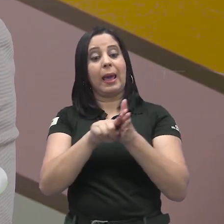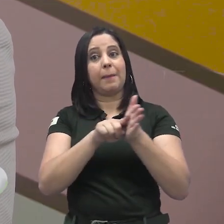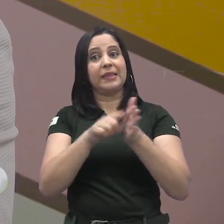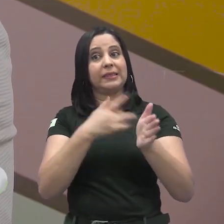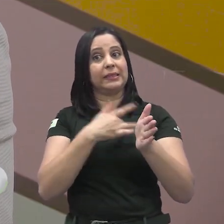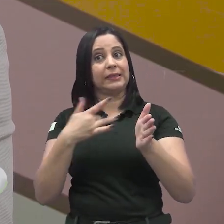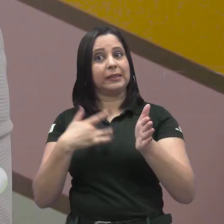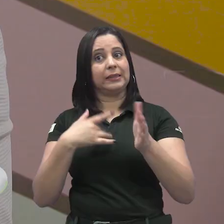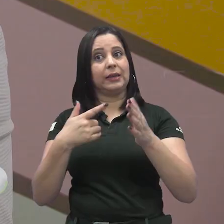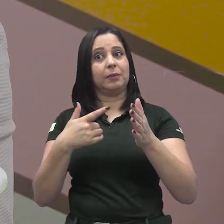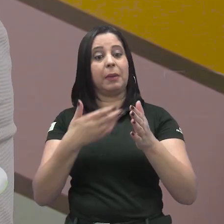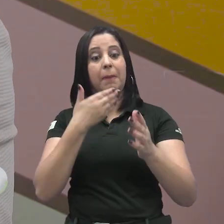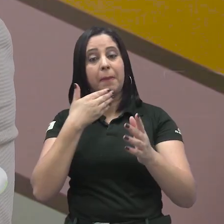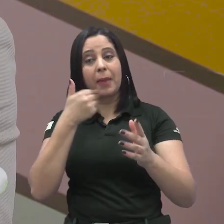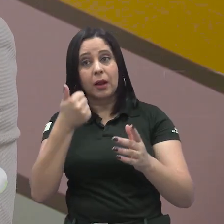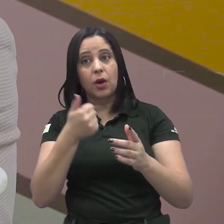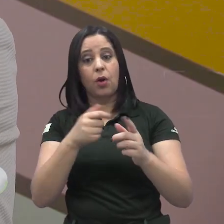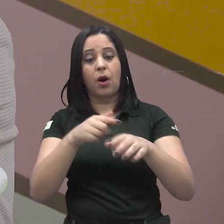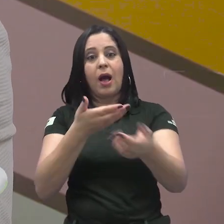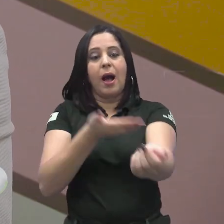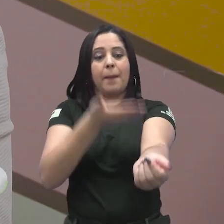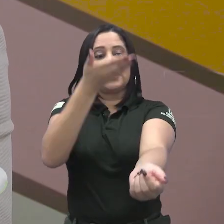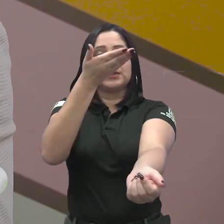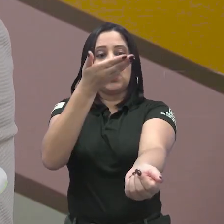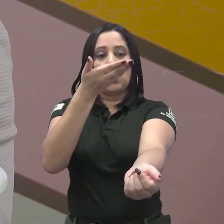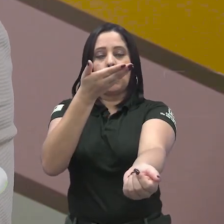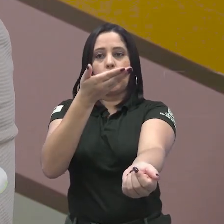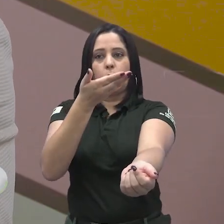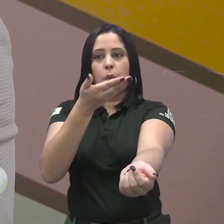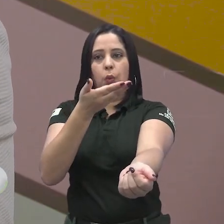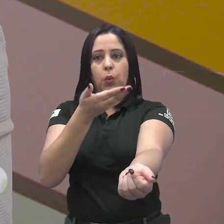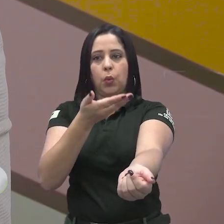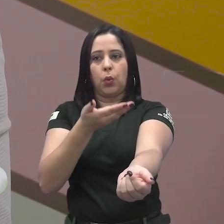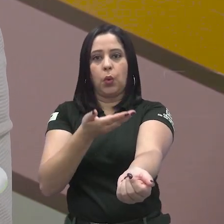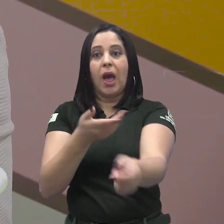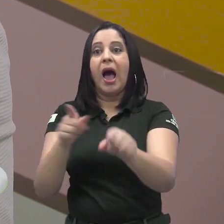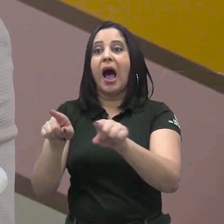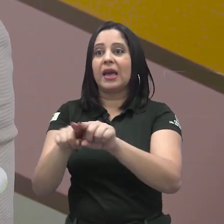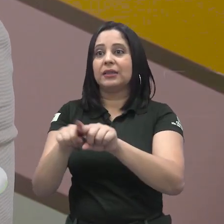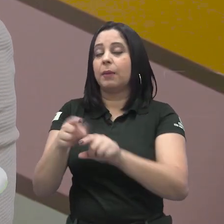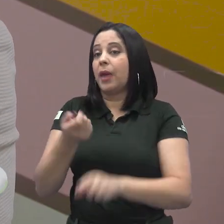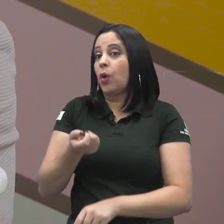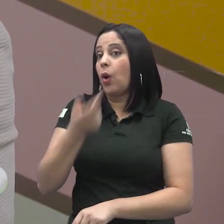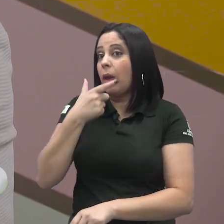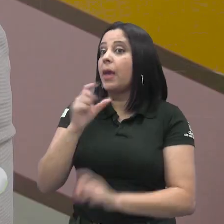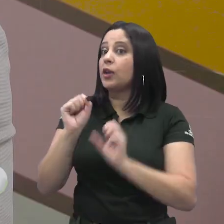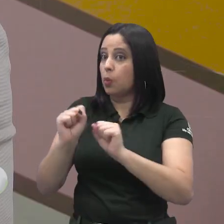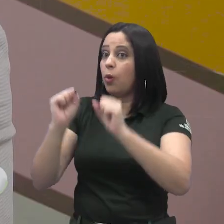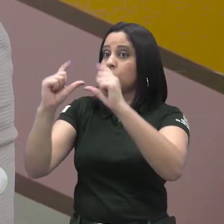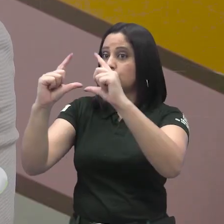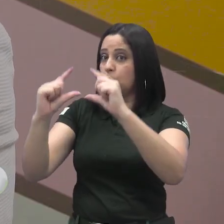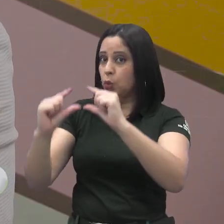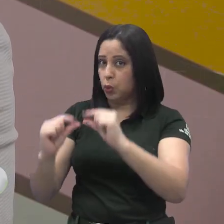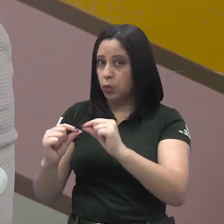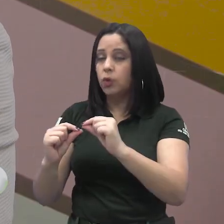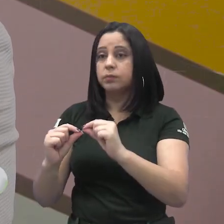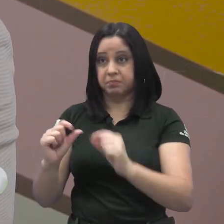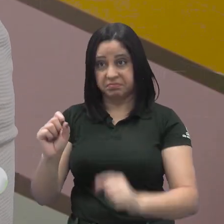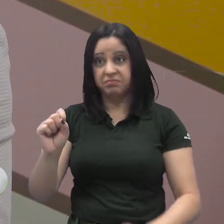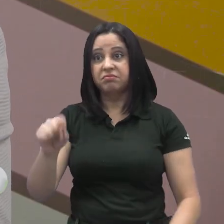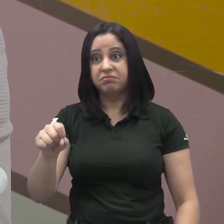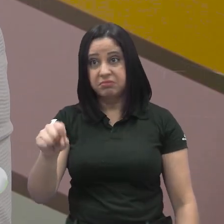pressão vai ficando mais baixa. E aí você vai diminuindo o remédio, diminui o remédio. Acontece de tirar? Sim, hoje é uma realidade isso, felizmente